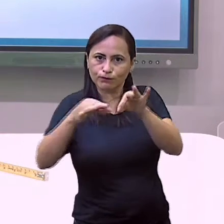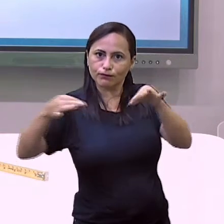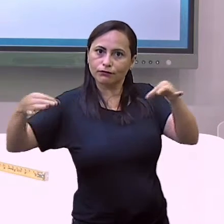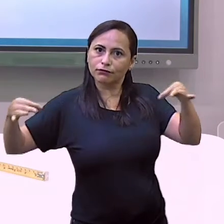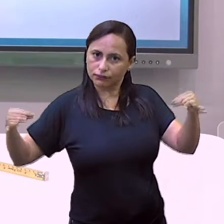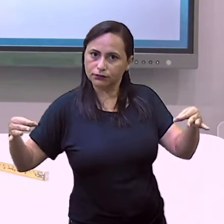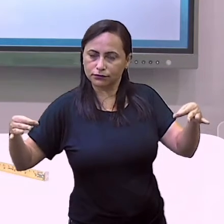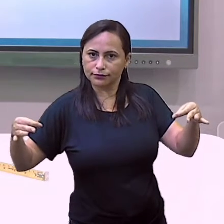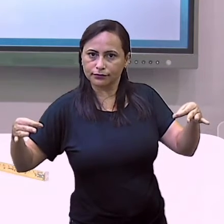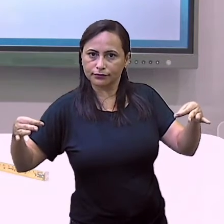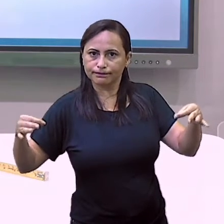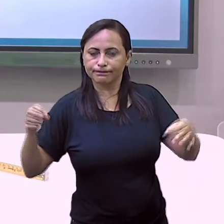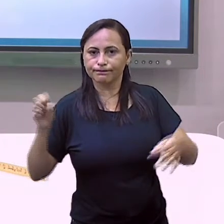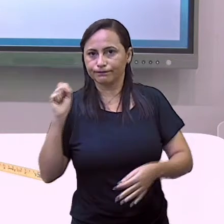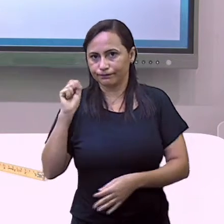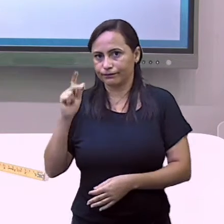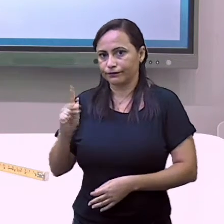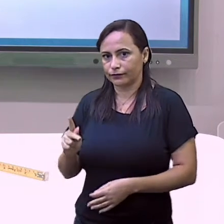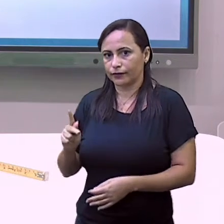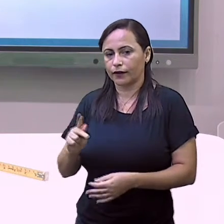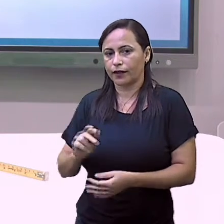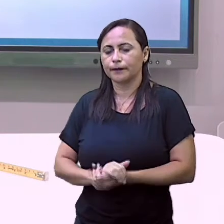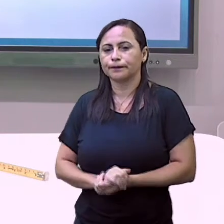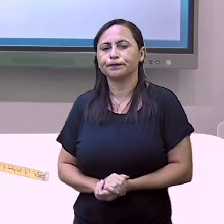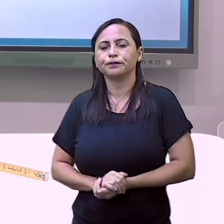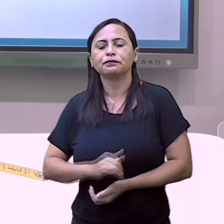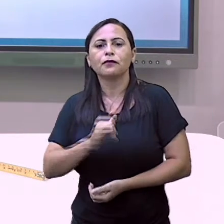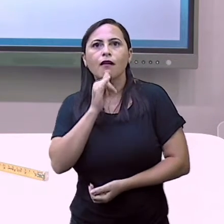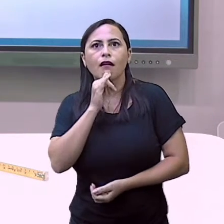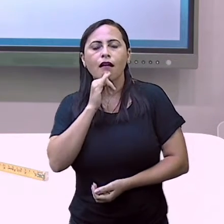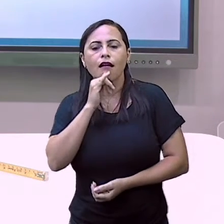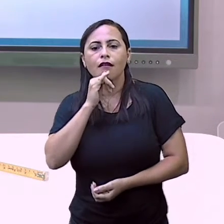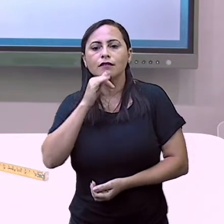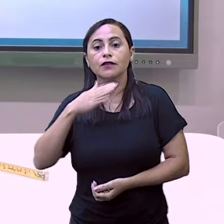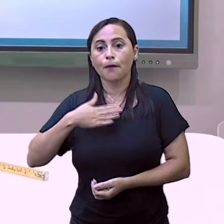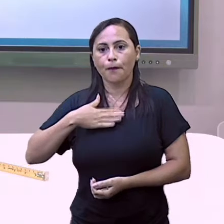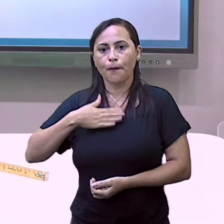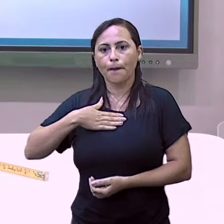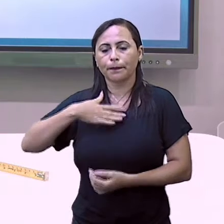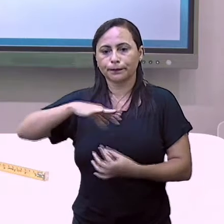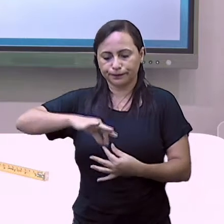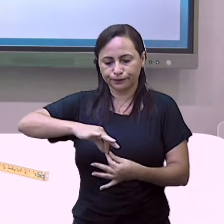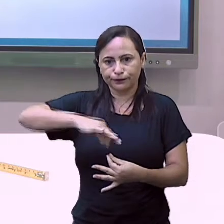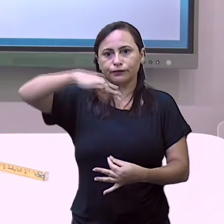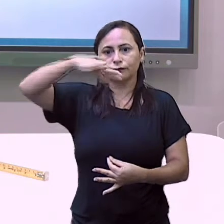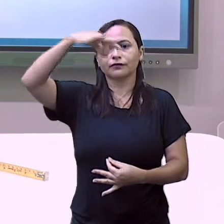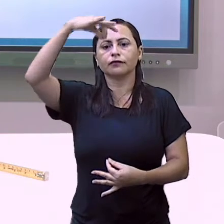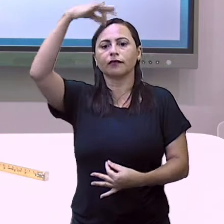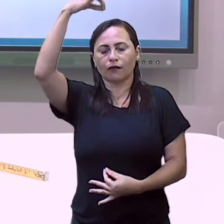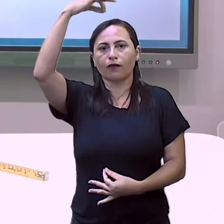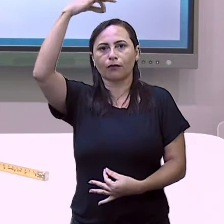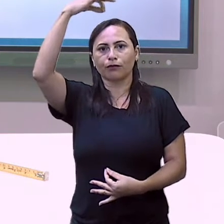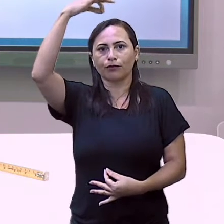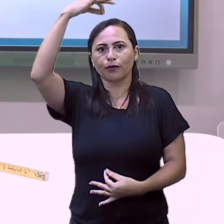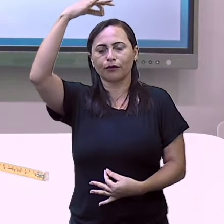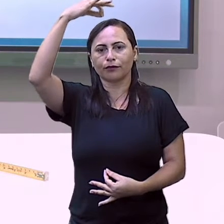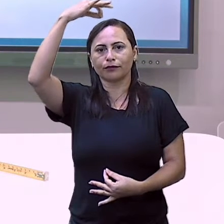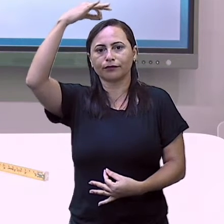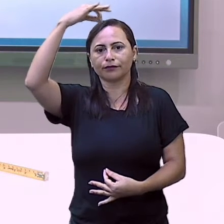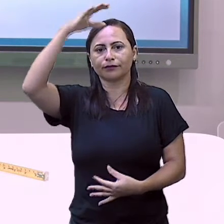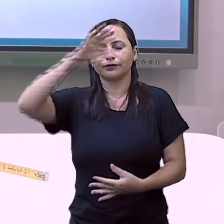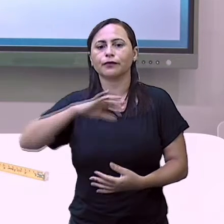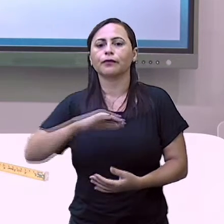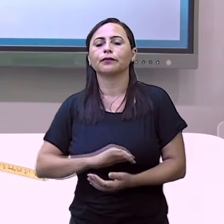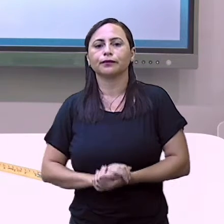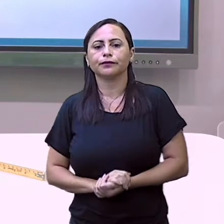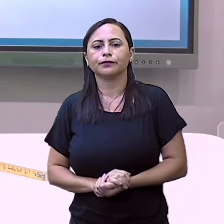a outro ponto, ok? Ou a minha altura também pode ser aqui com o comprimento. De que